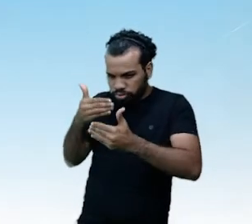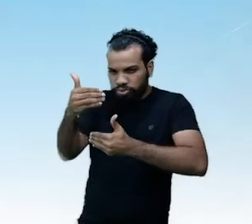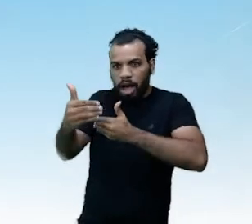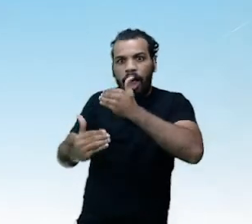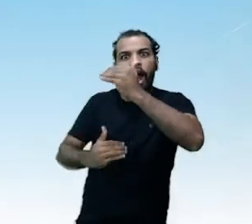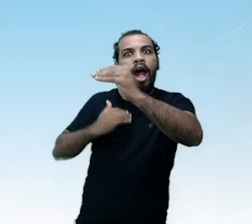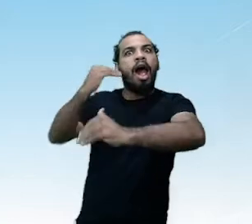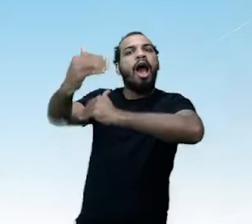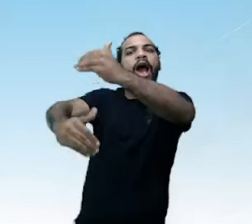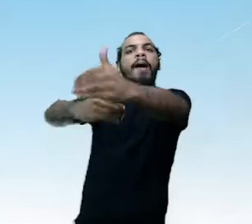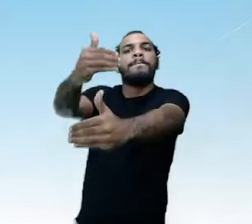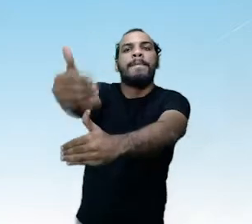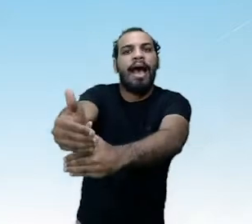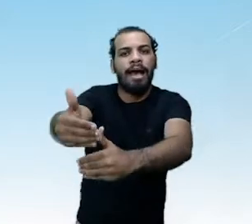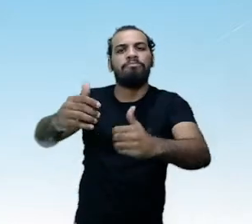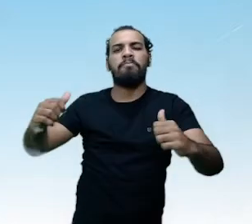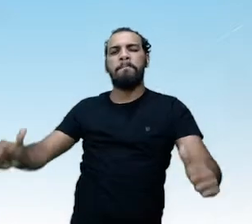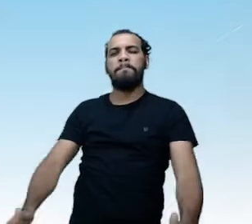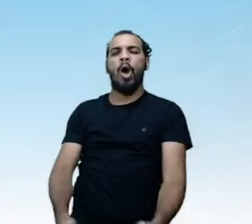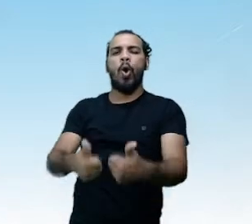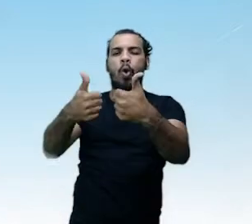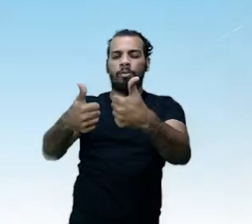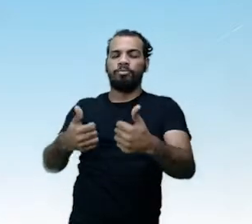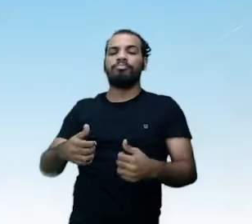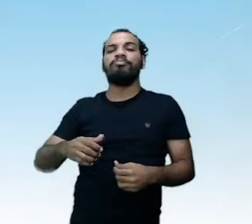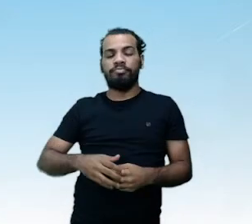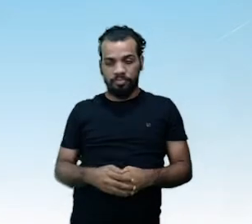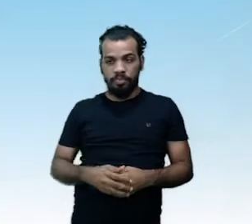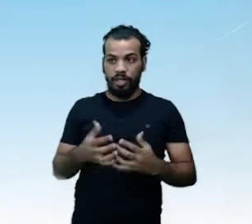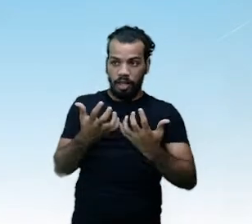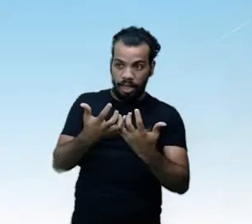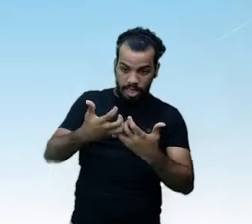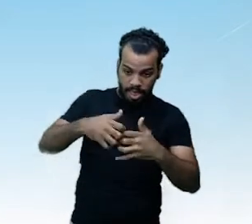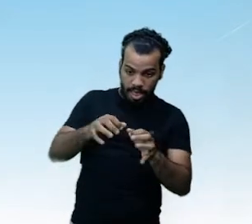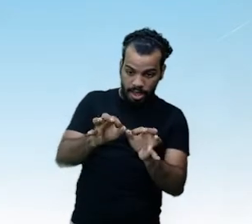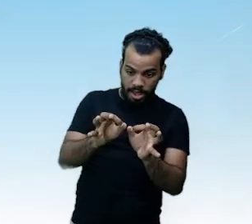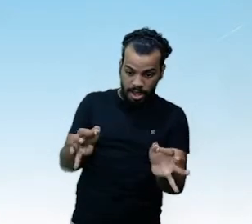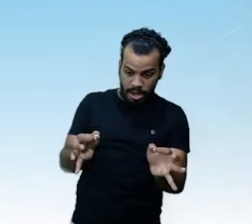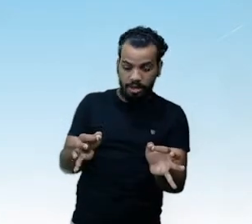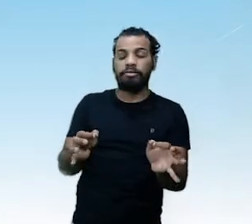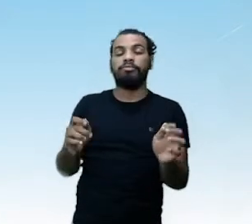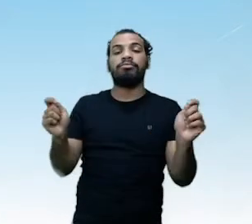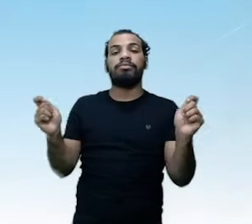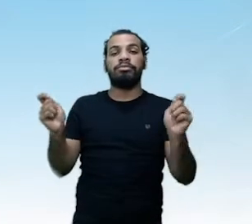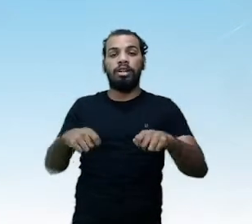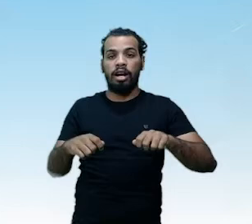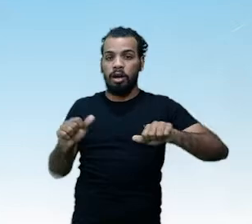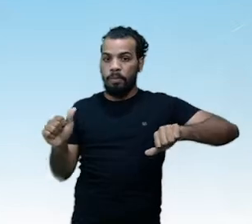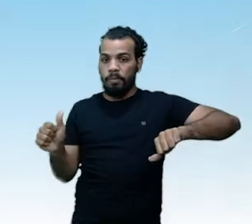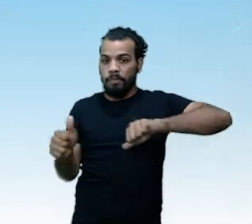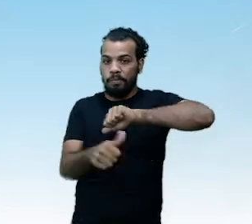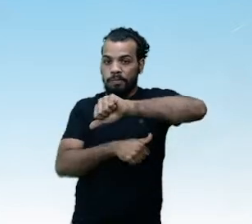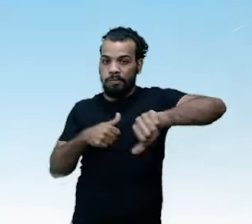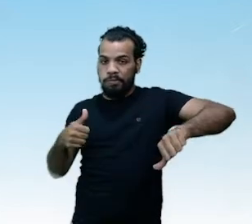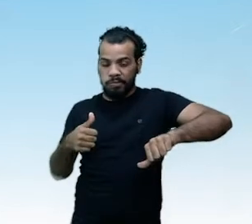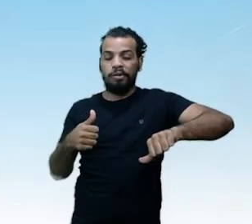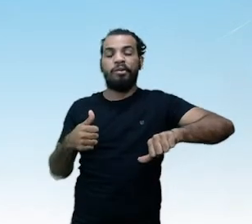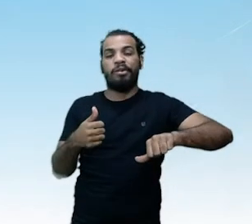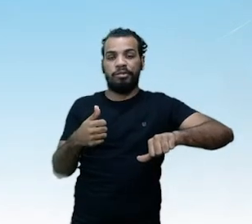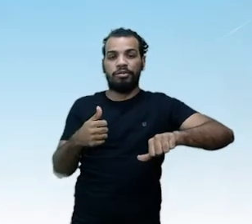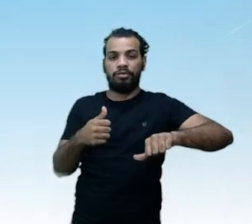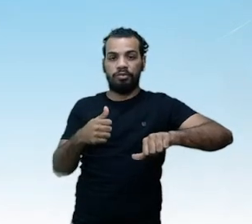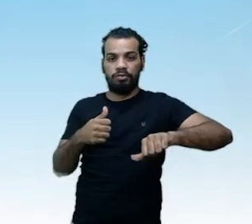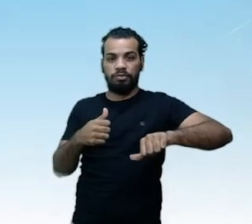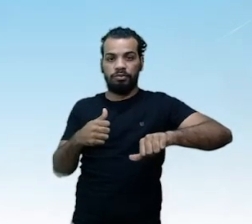É lógico que aconteceu porque a máquina simples, ela é capaz de alterar a intensidade de uma